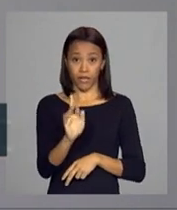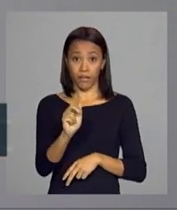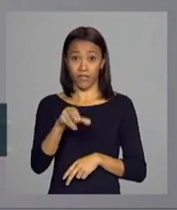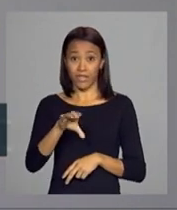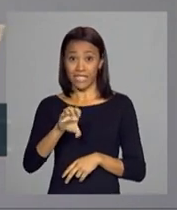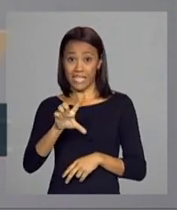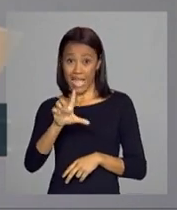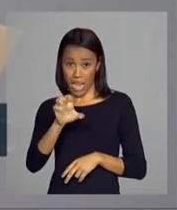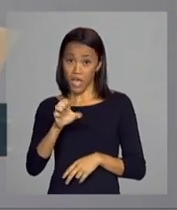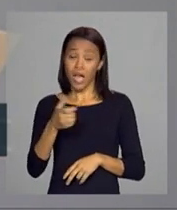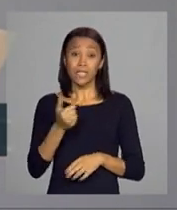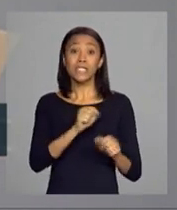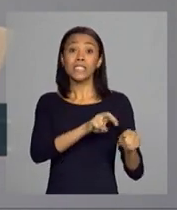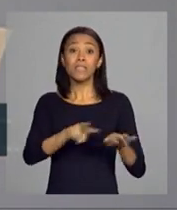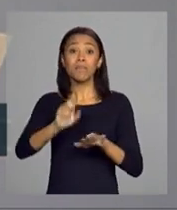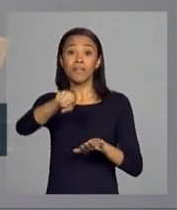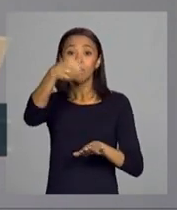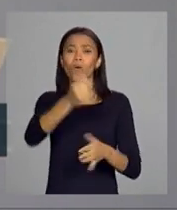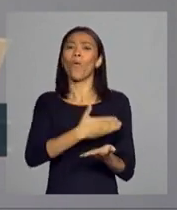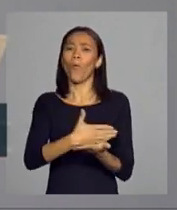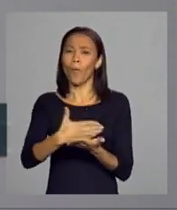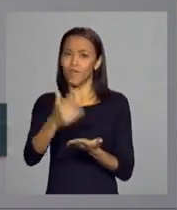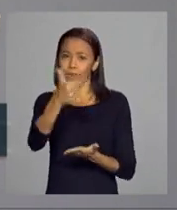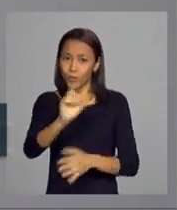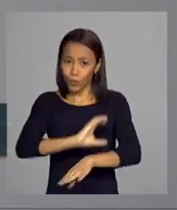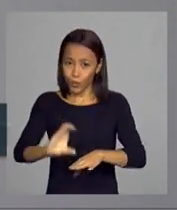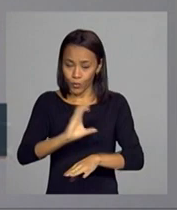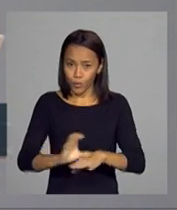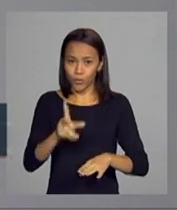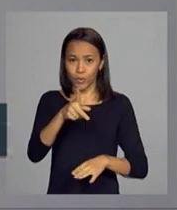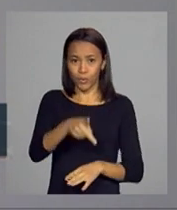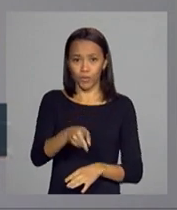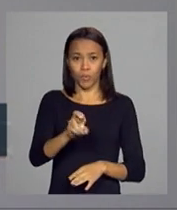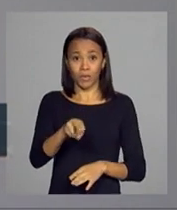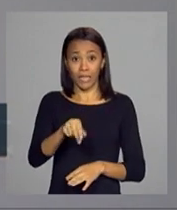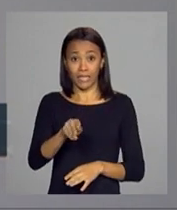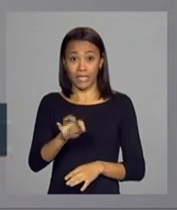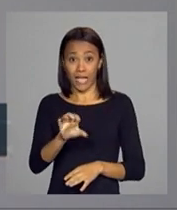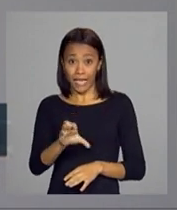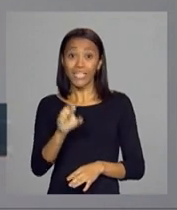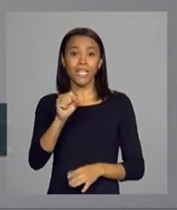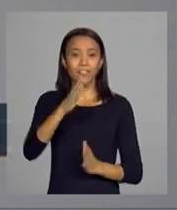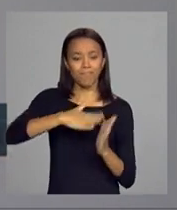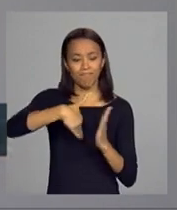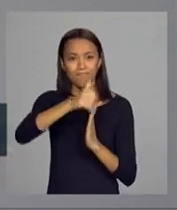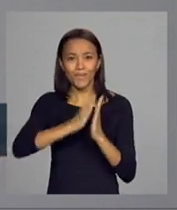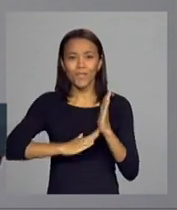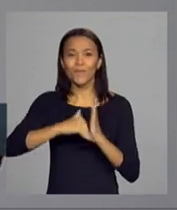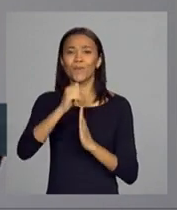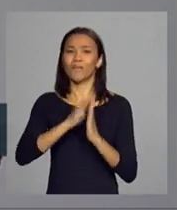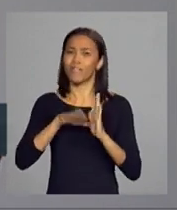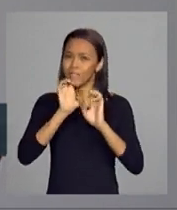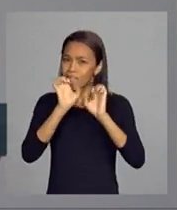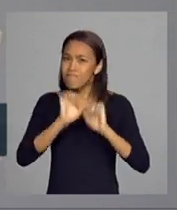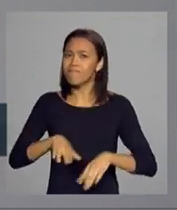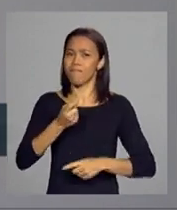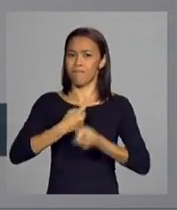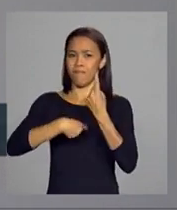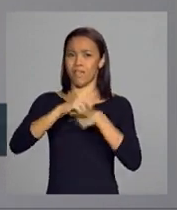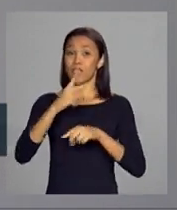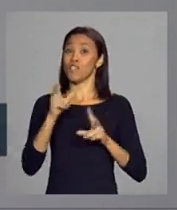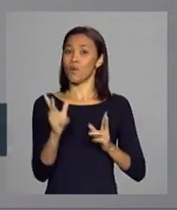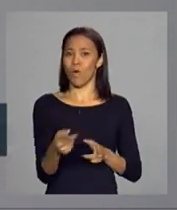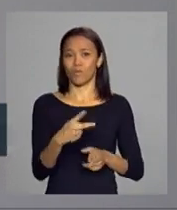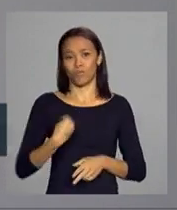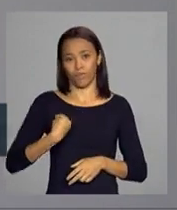semana que vem também um curso do Pronatec de pintora e também vai ser tão bem sucedida quanto a sua